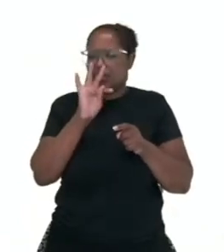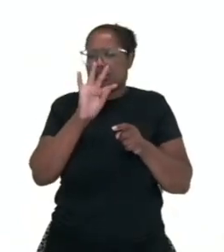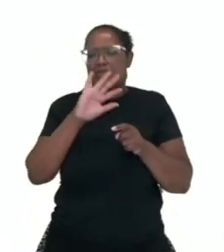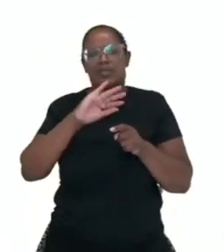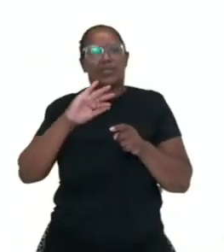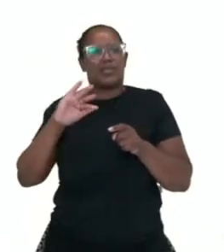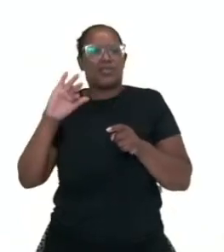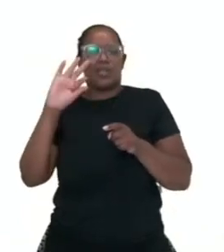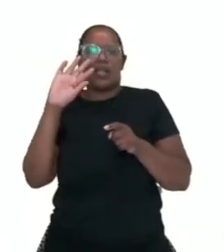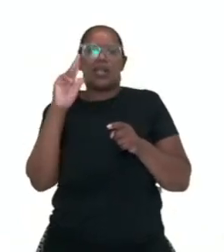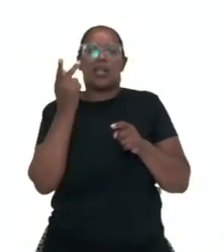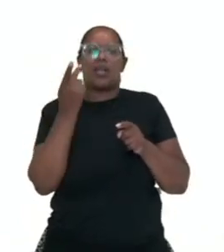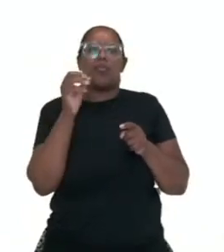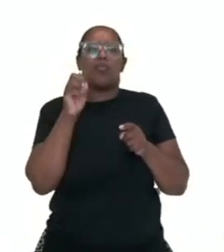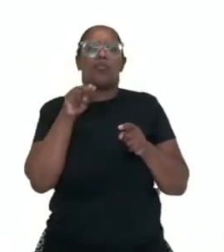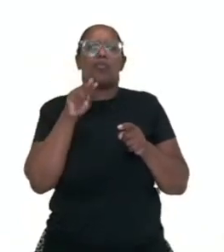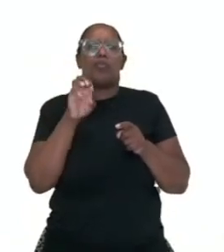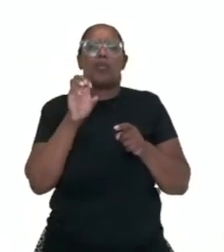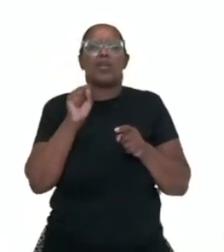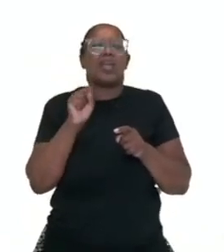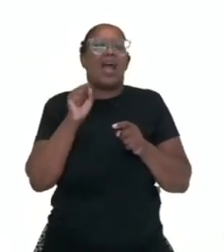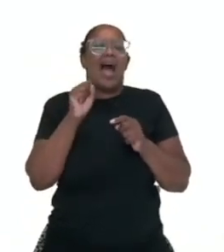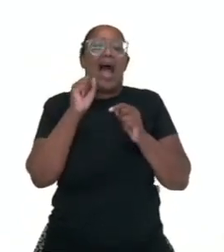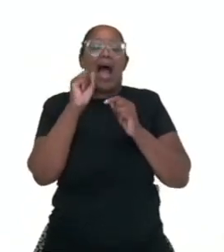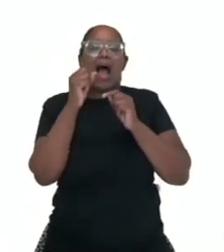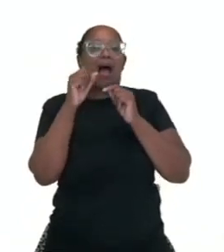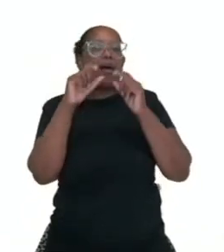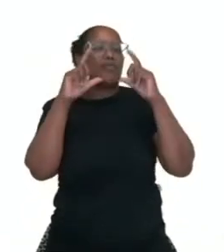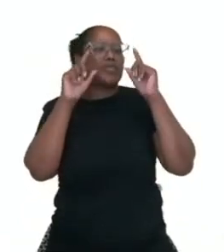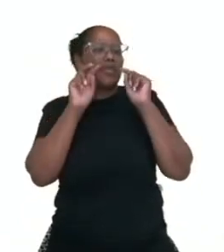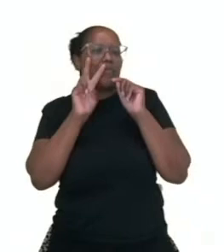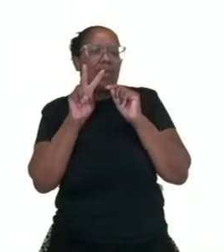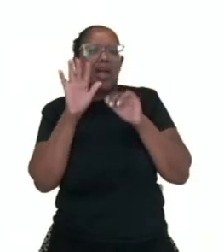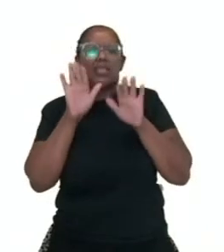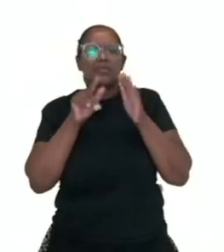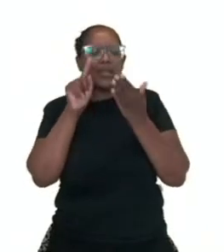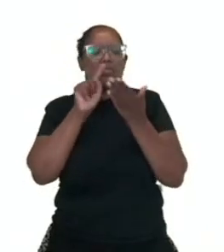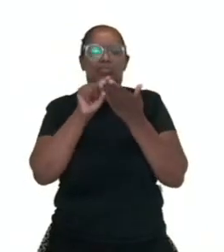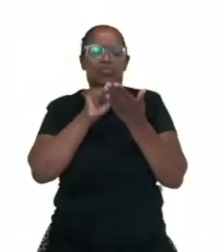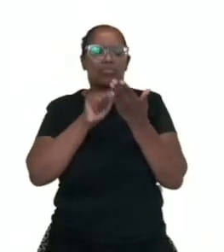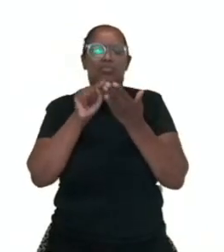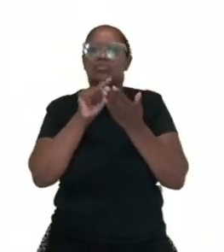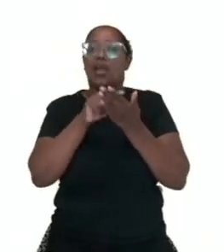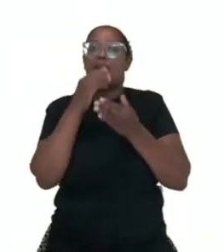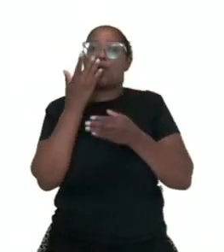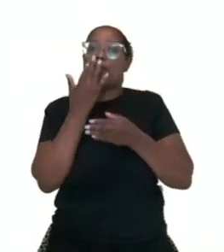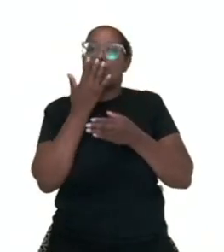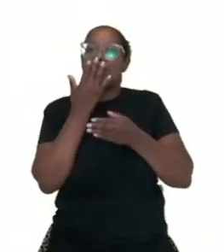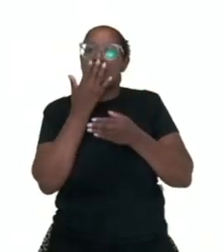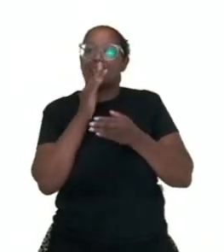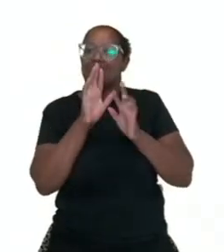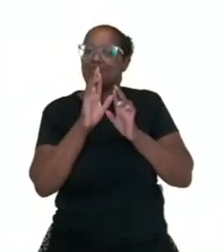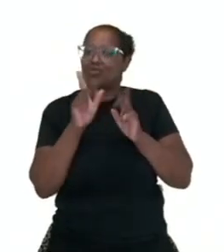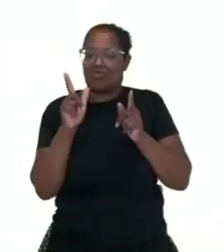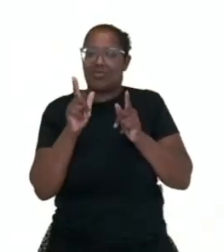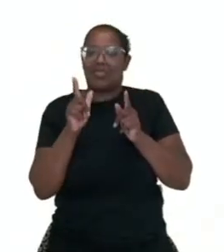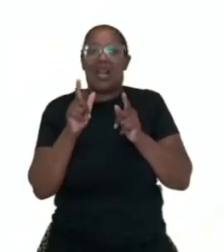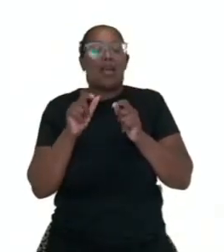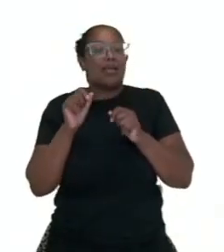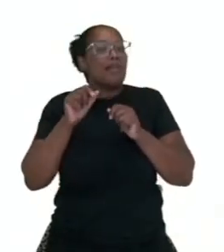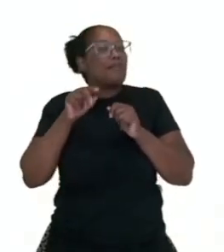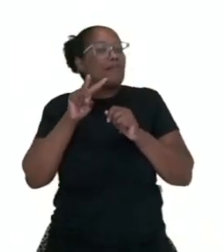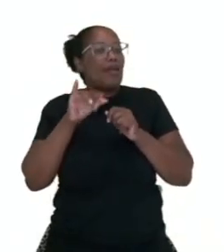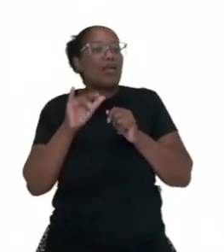para a tela, inclusive as telas são coloridas, né? Tela touch e tal. Então, como isso foi aumentando,